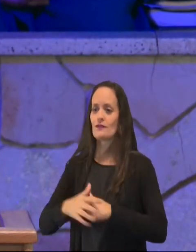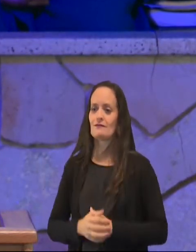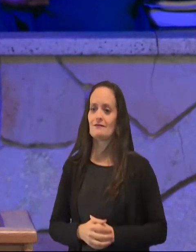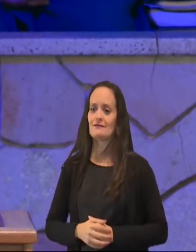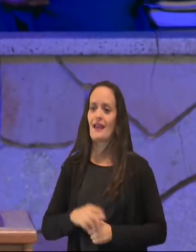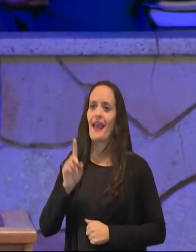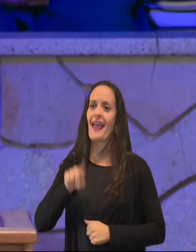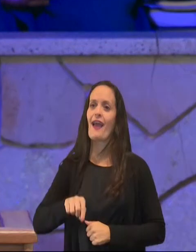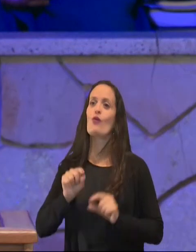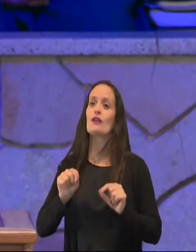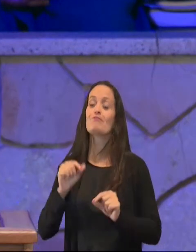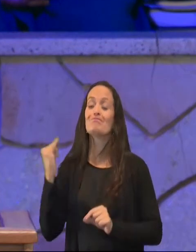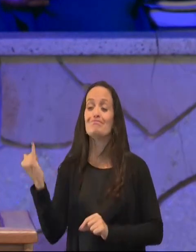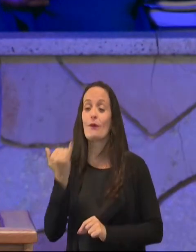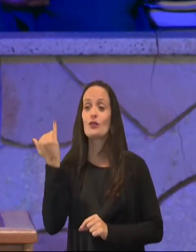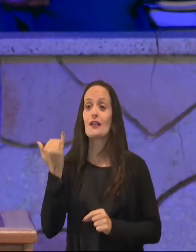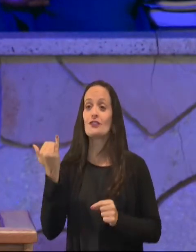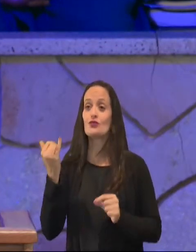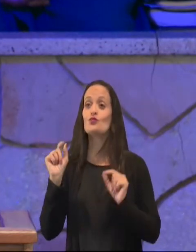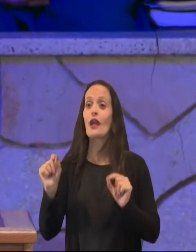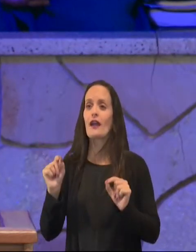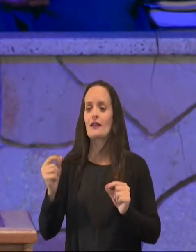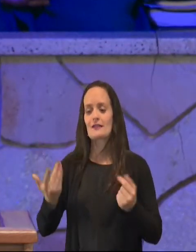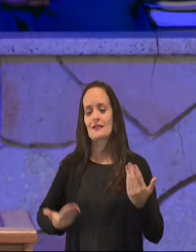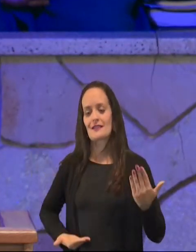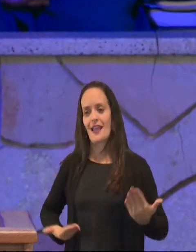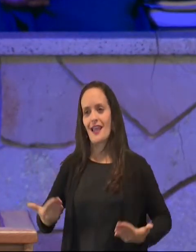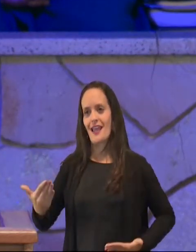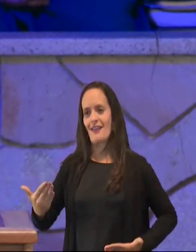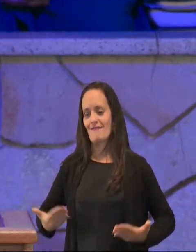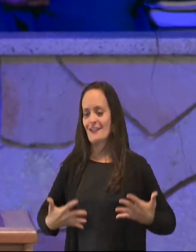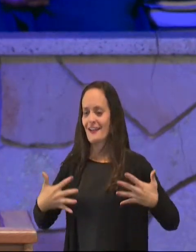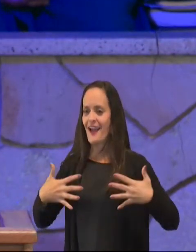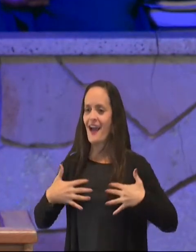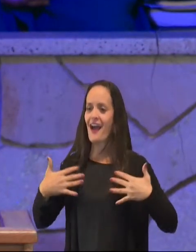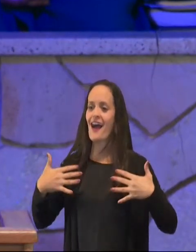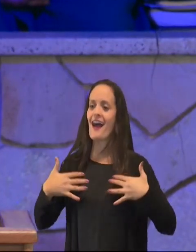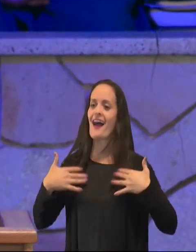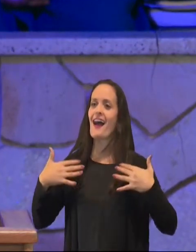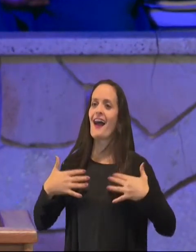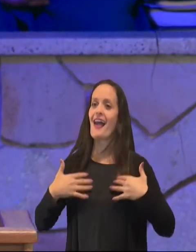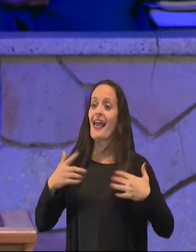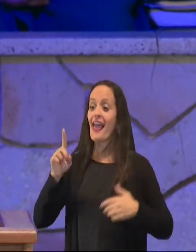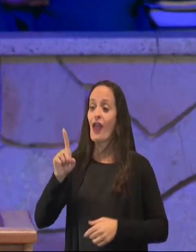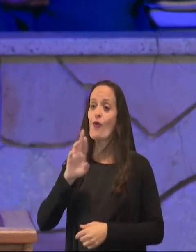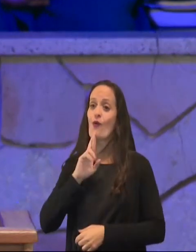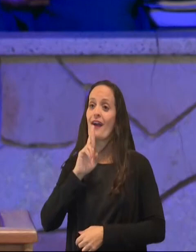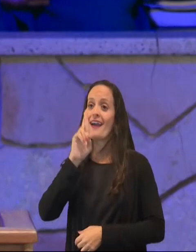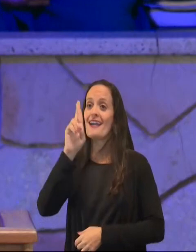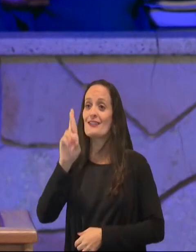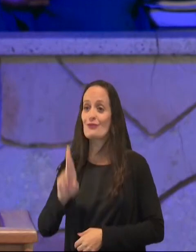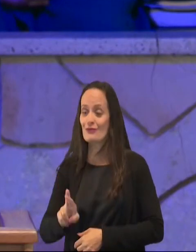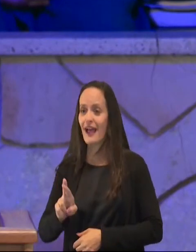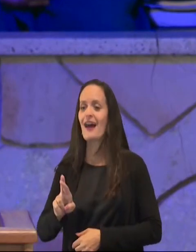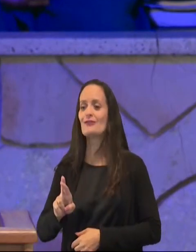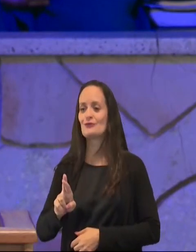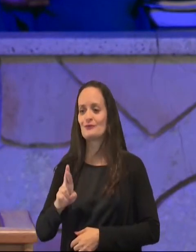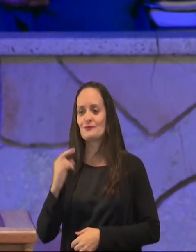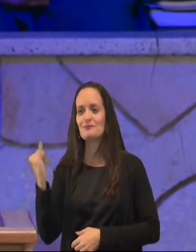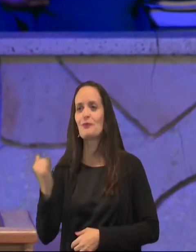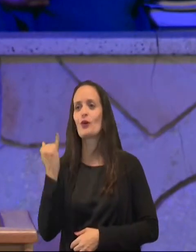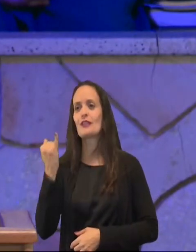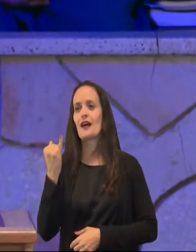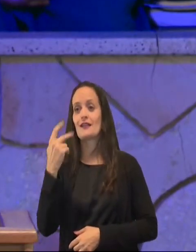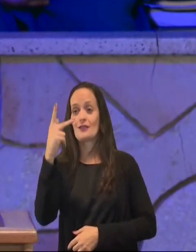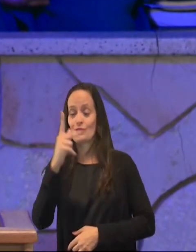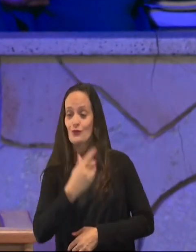Servir com alegria, amados irmãos. Servir com alegria é o resultado e a prova da obra da graça na minha vida, na sua